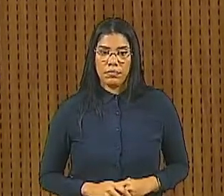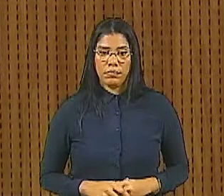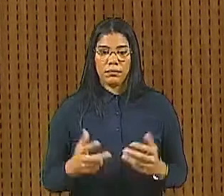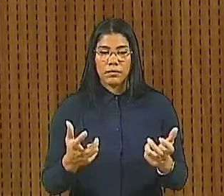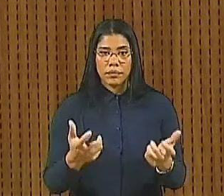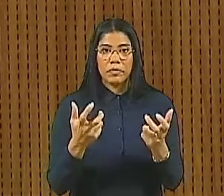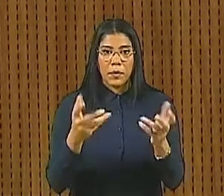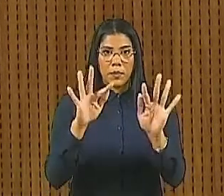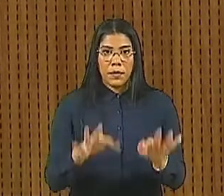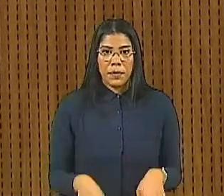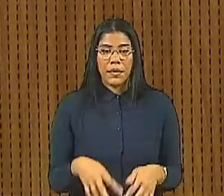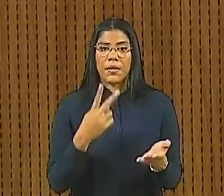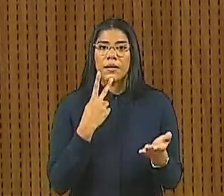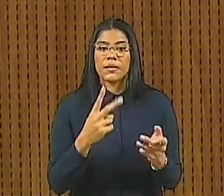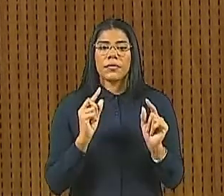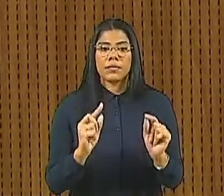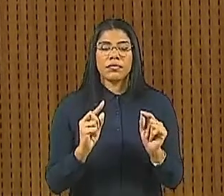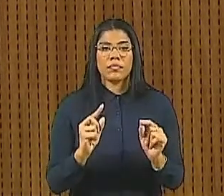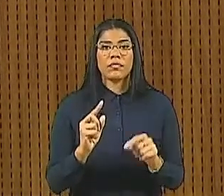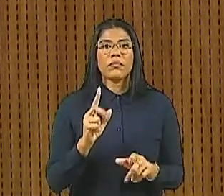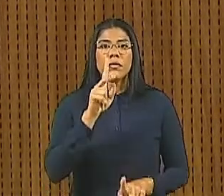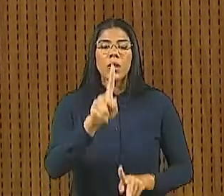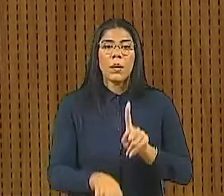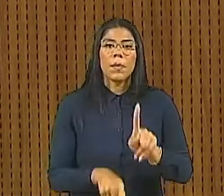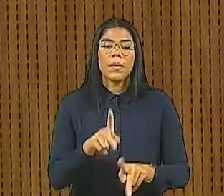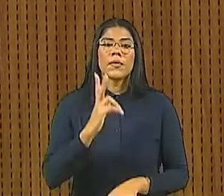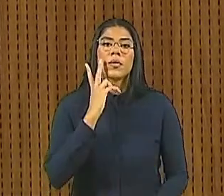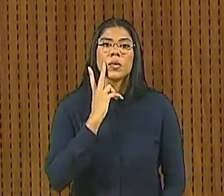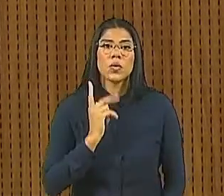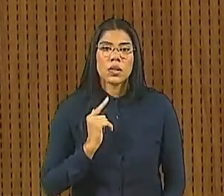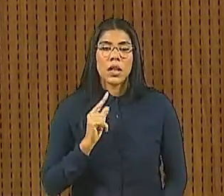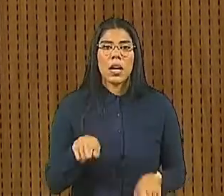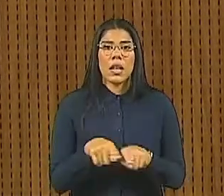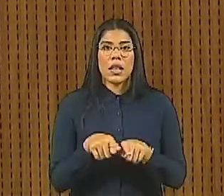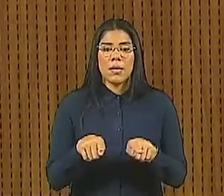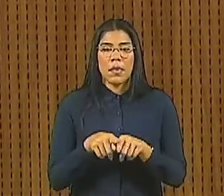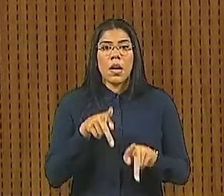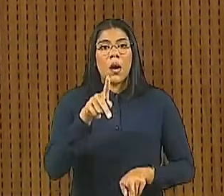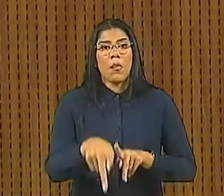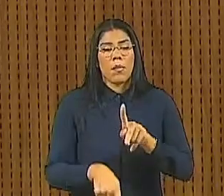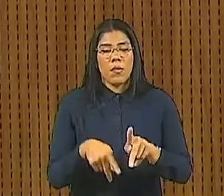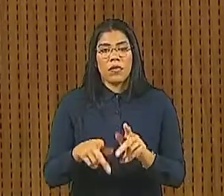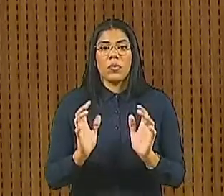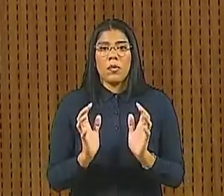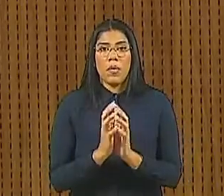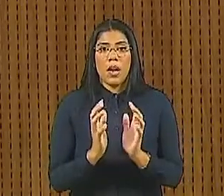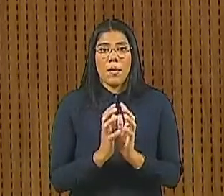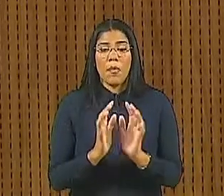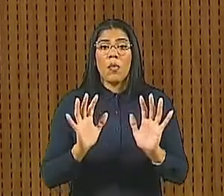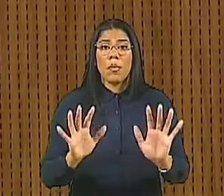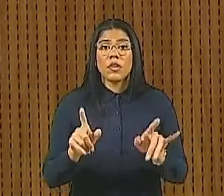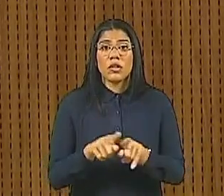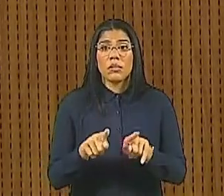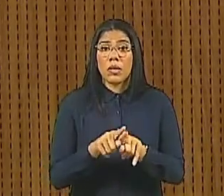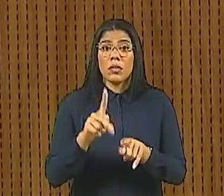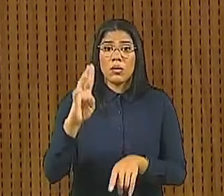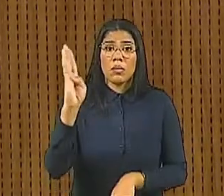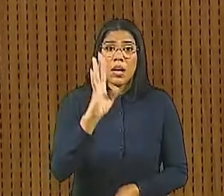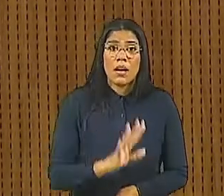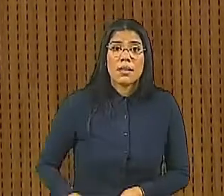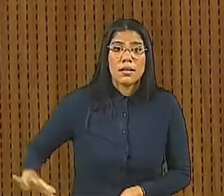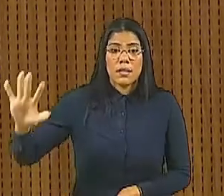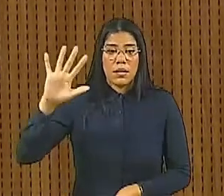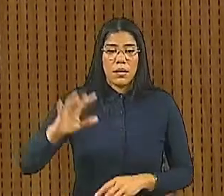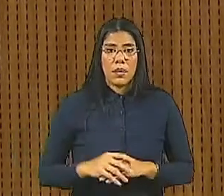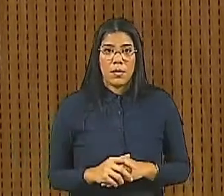dizendo ao povo do Ceará, ao povo do Pernambuco, mas ao povo do Brasil, que esse não é